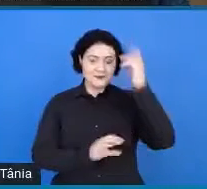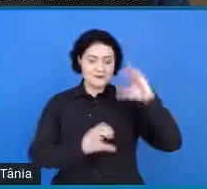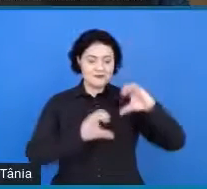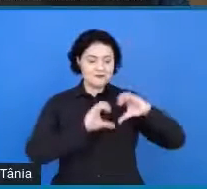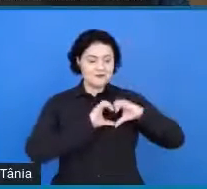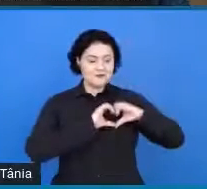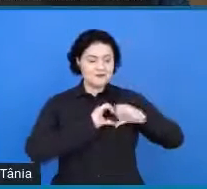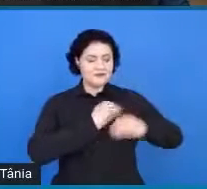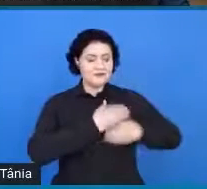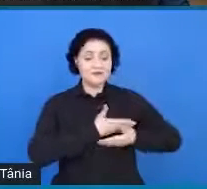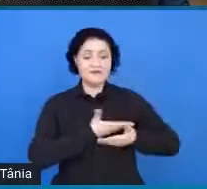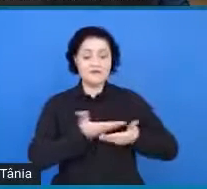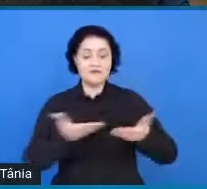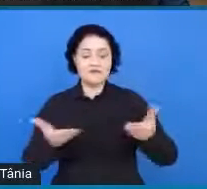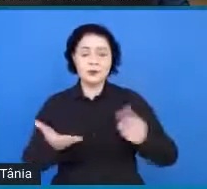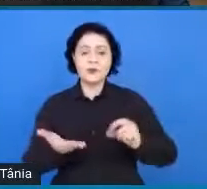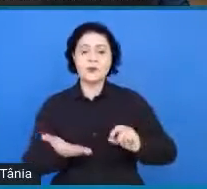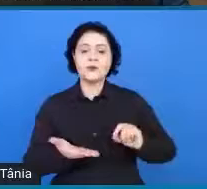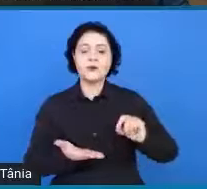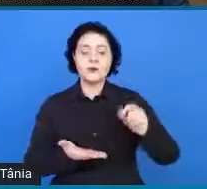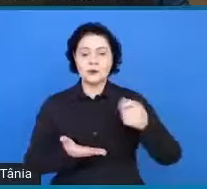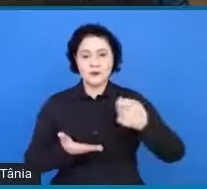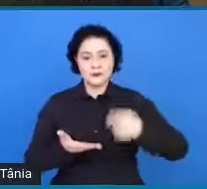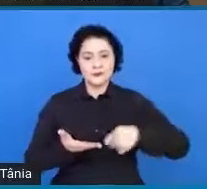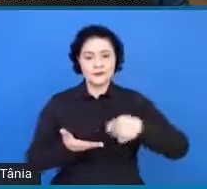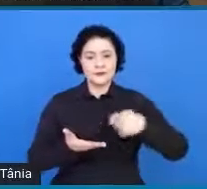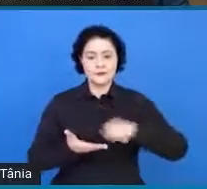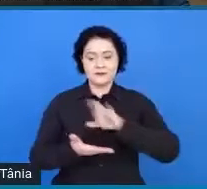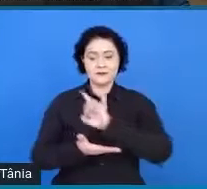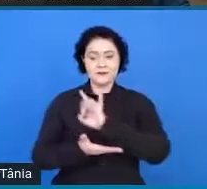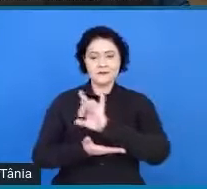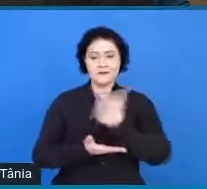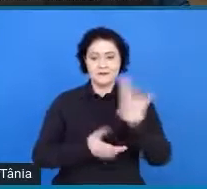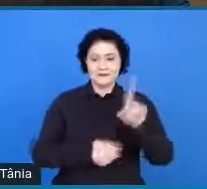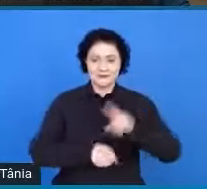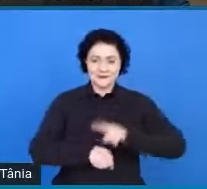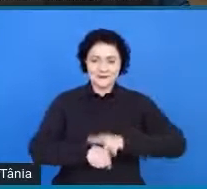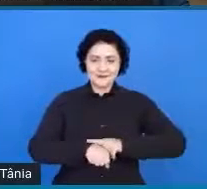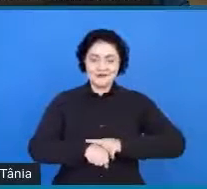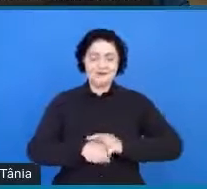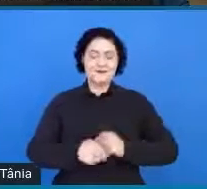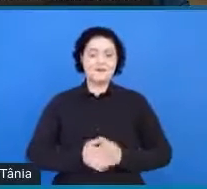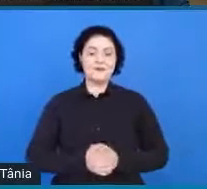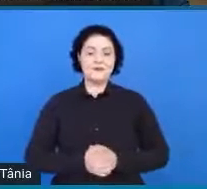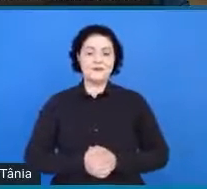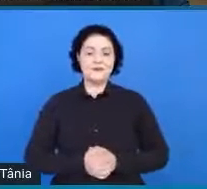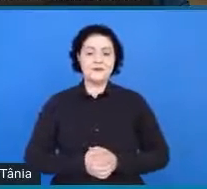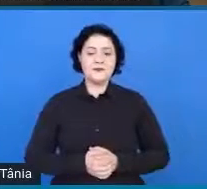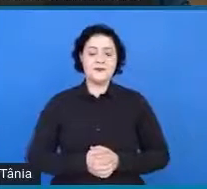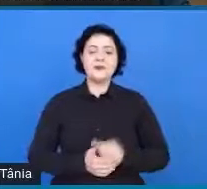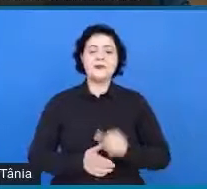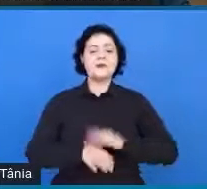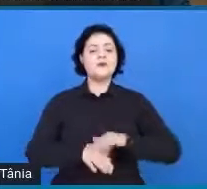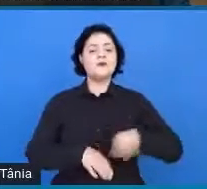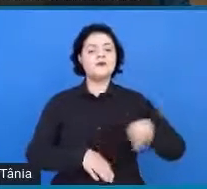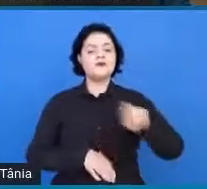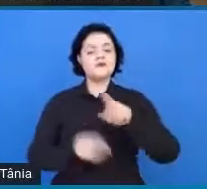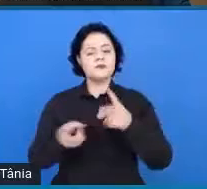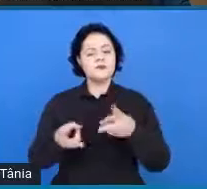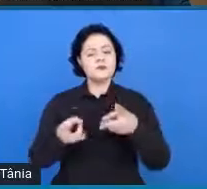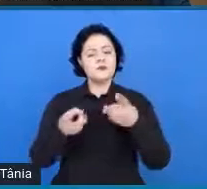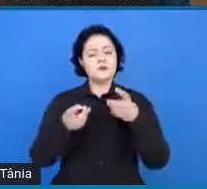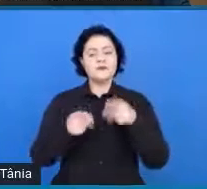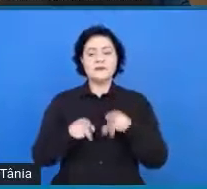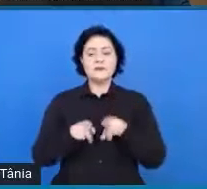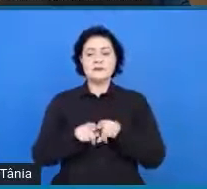o que os corações estão precisando em cada momento como vocês devem perceber que nesses